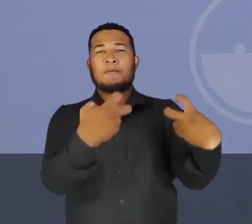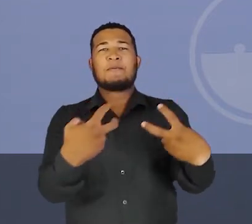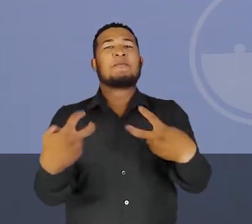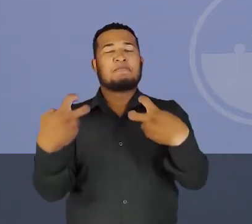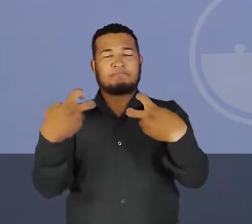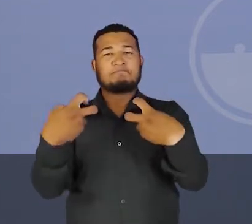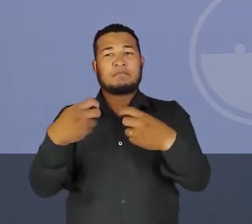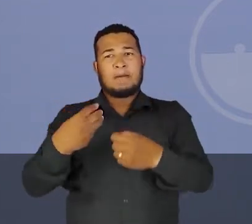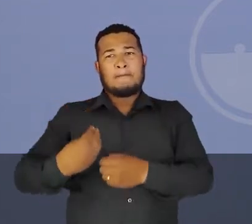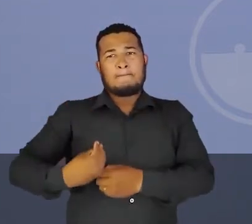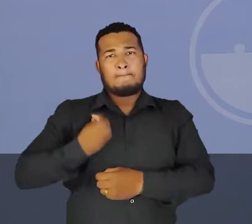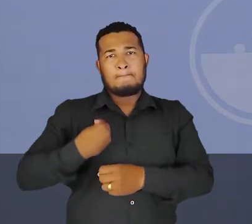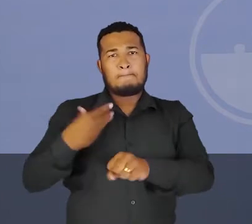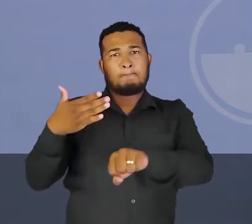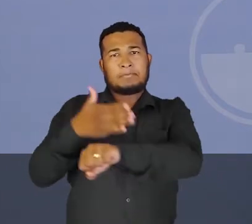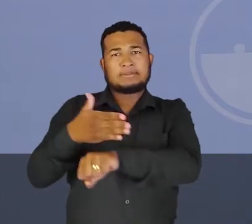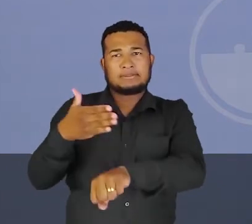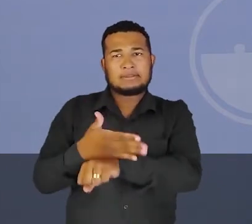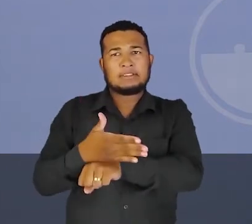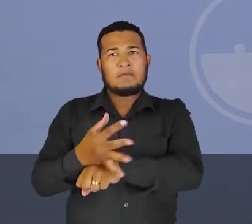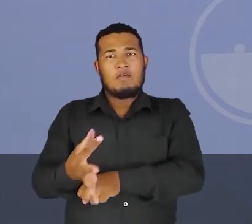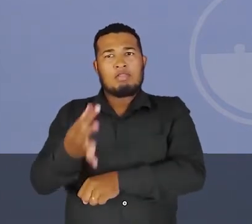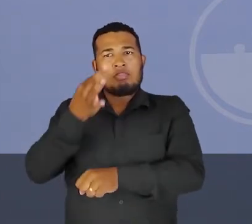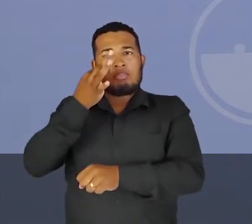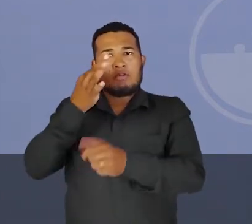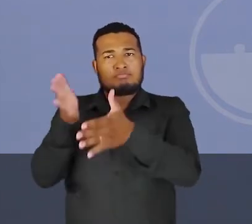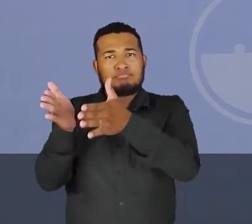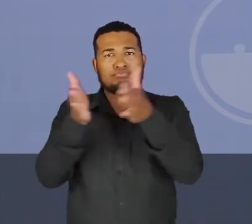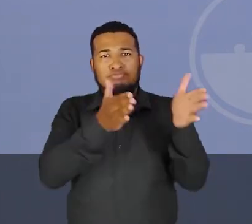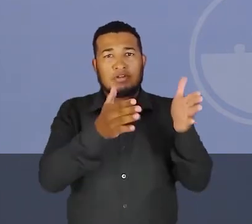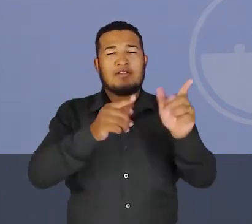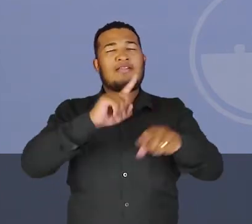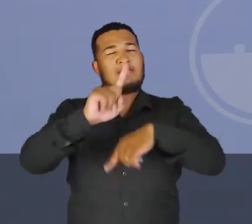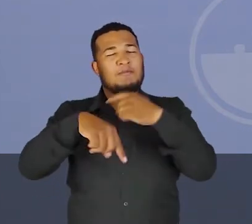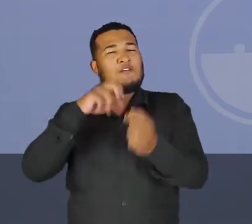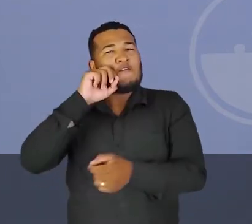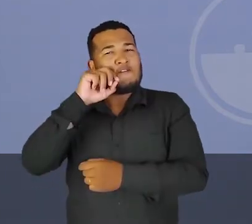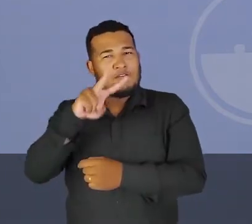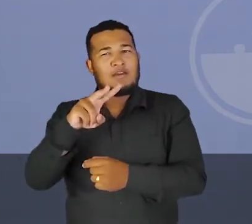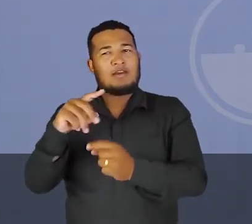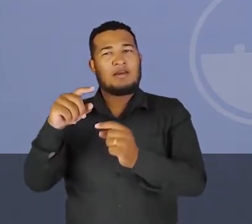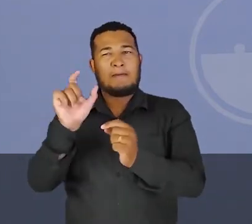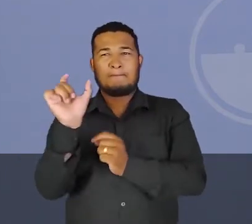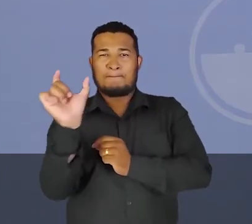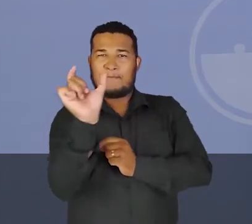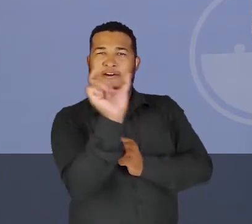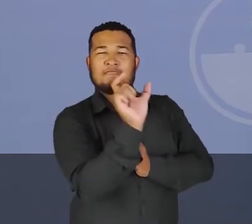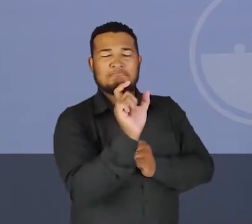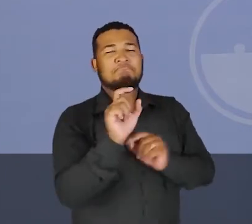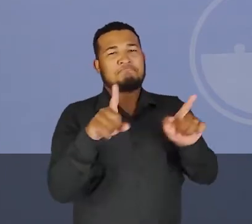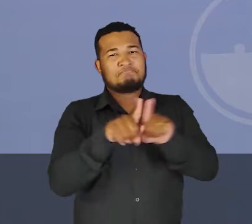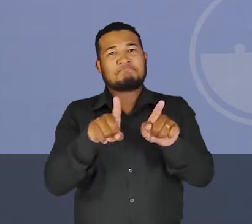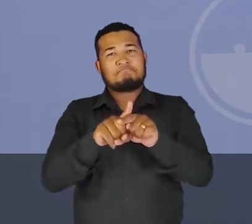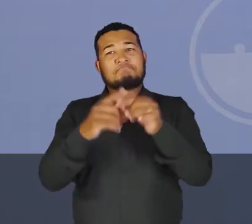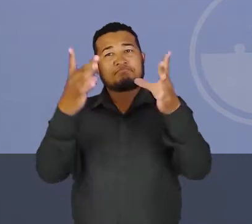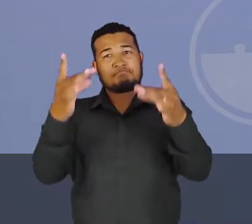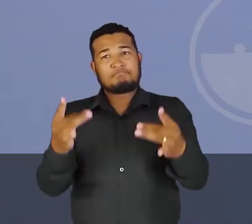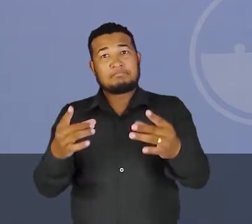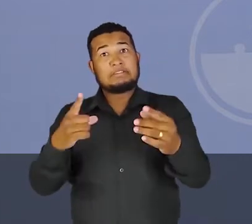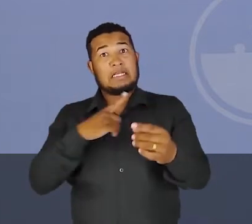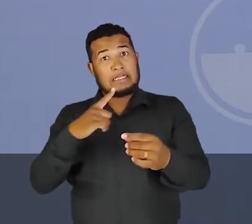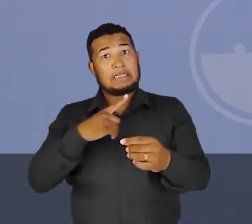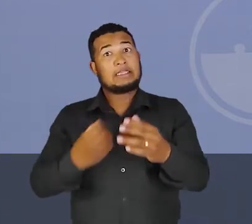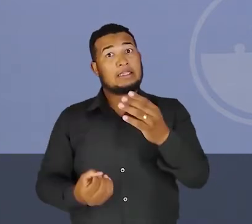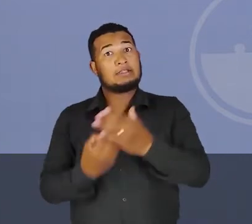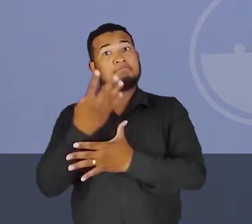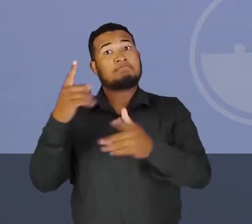os participadores, os espectadores, a gente vai ver alguns desses termos, também produzem esse sentido,